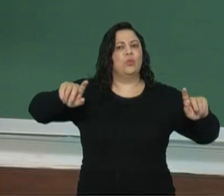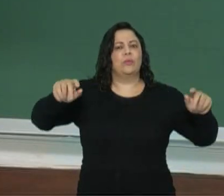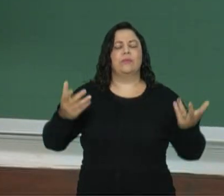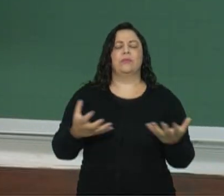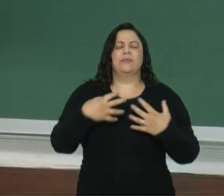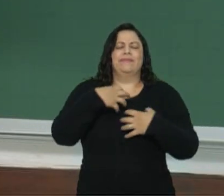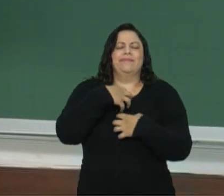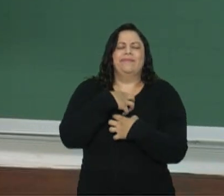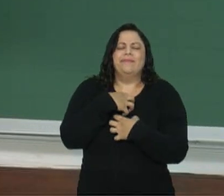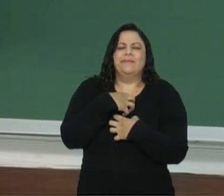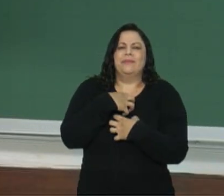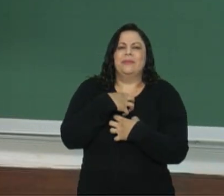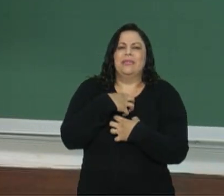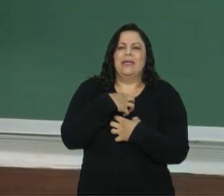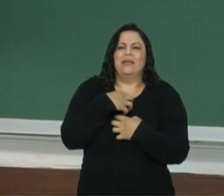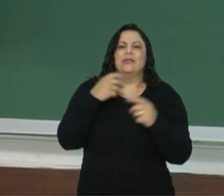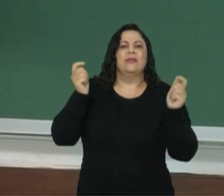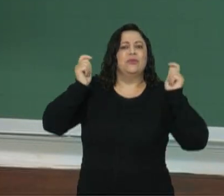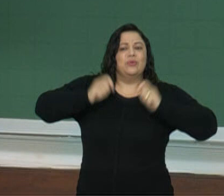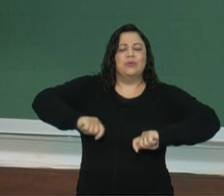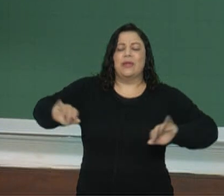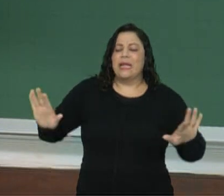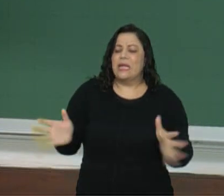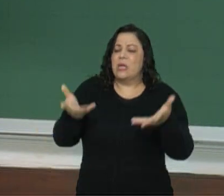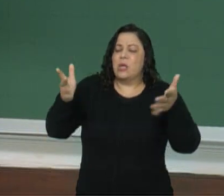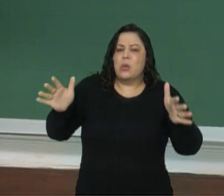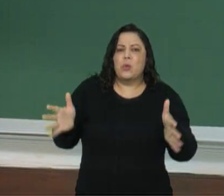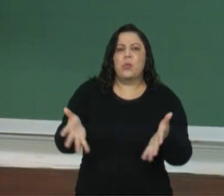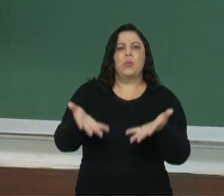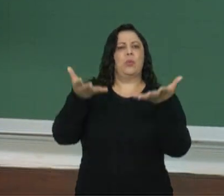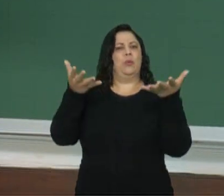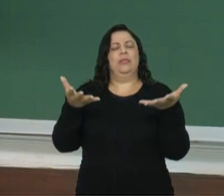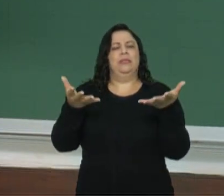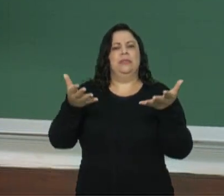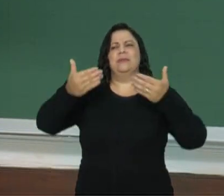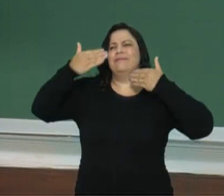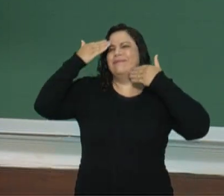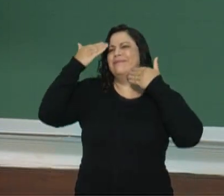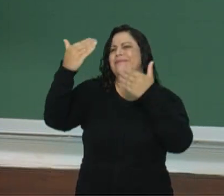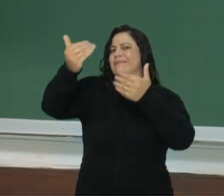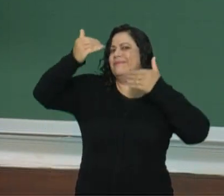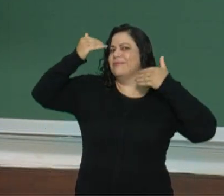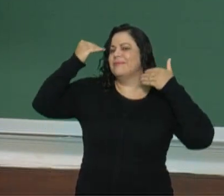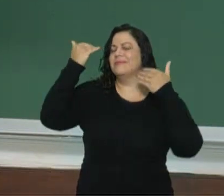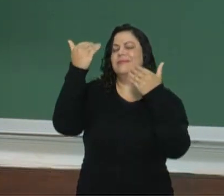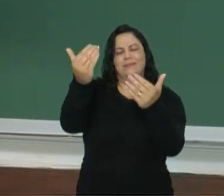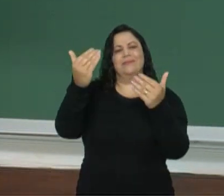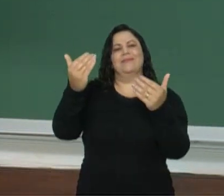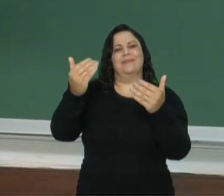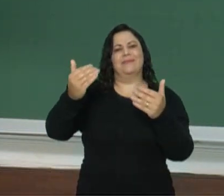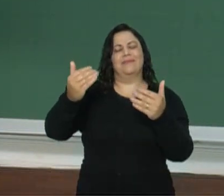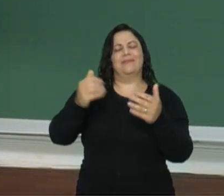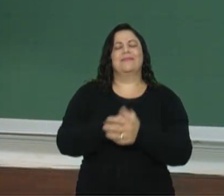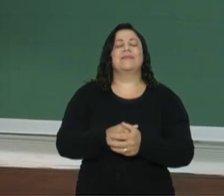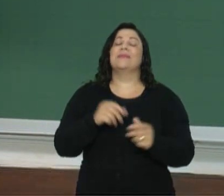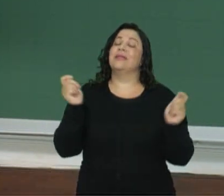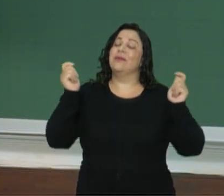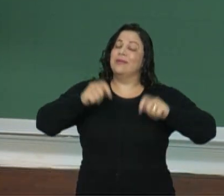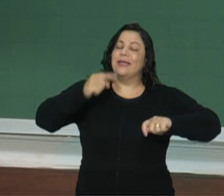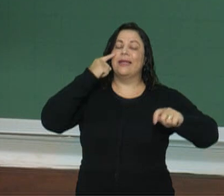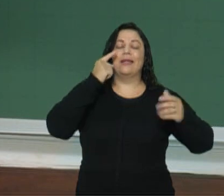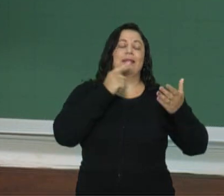gratuidade, de reconhecimento, de fortalecimento, são palavras-chave que estarão aí com certeza na sua resposta.